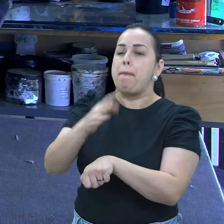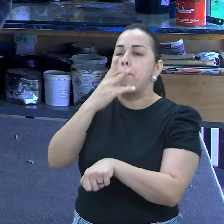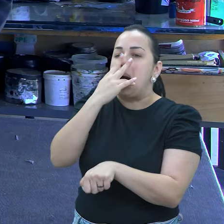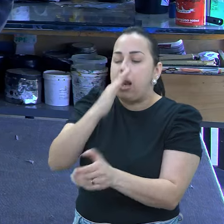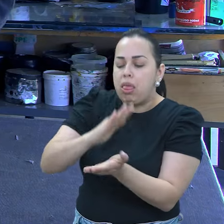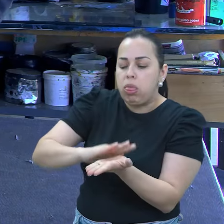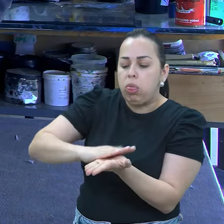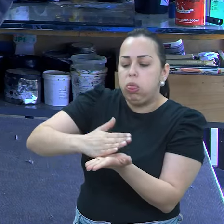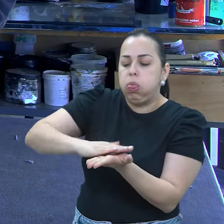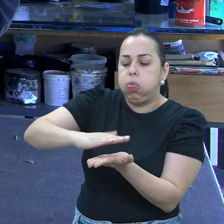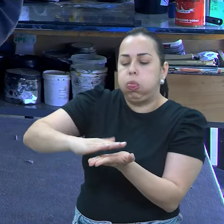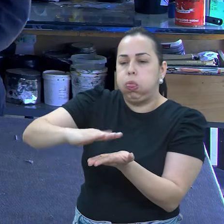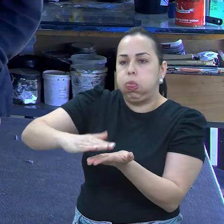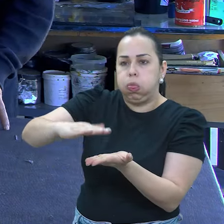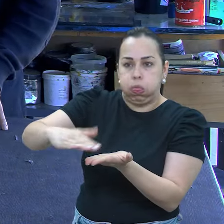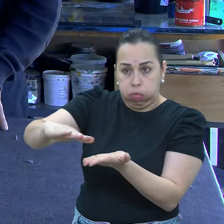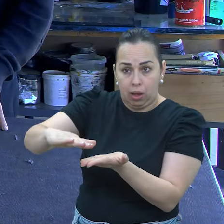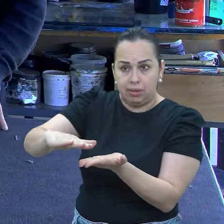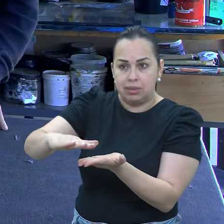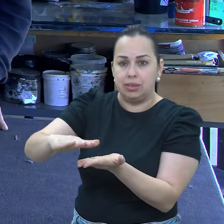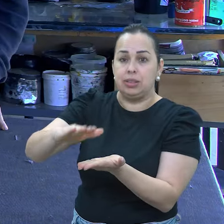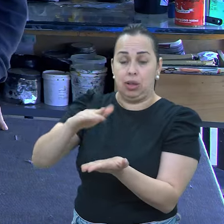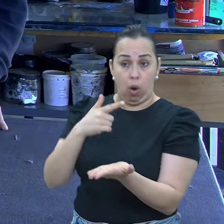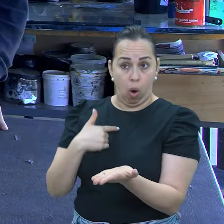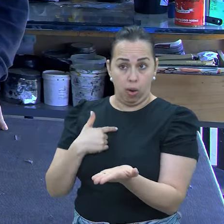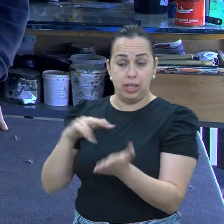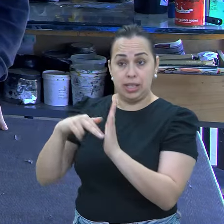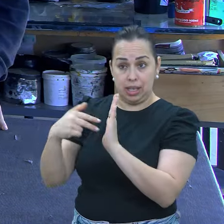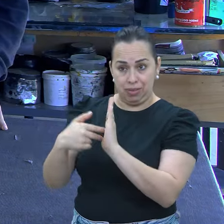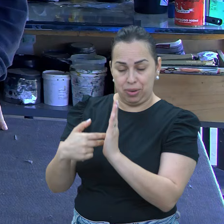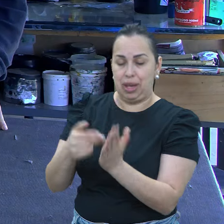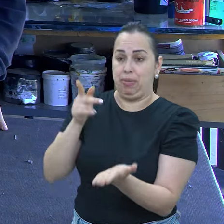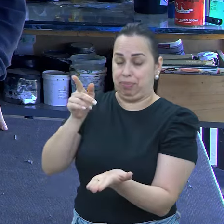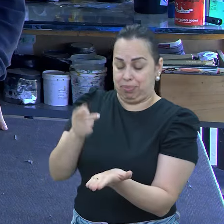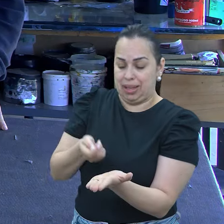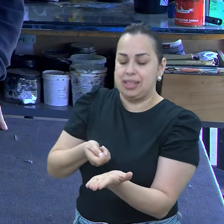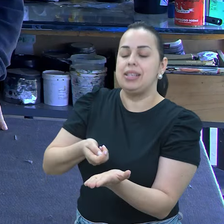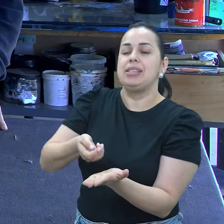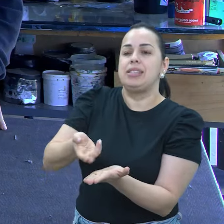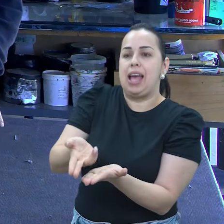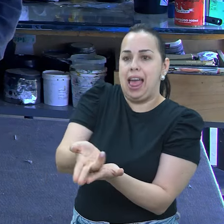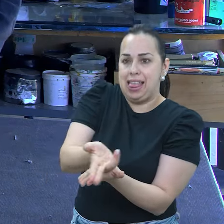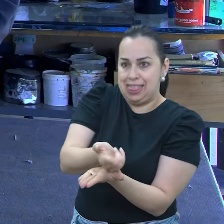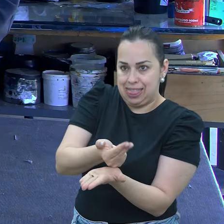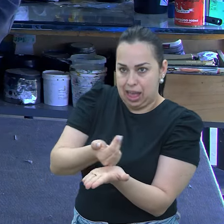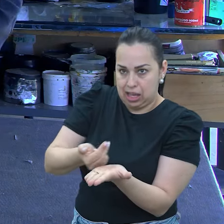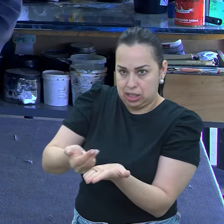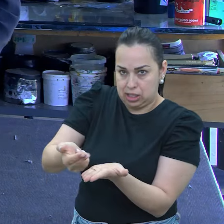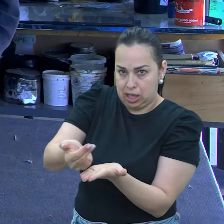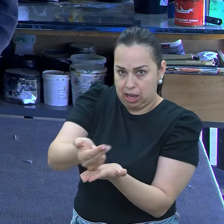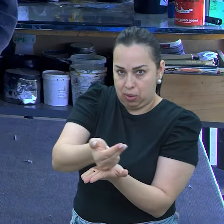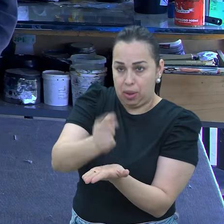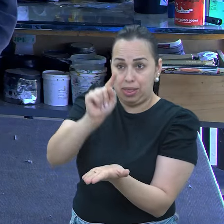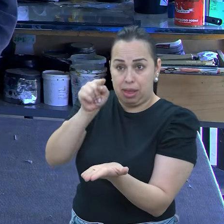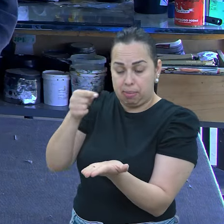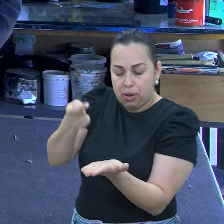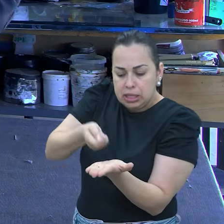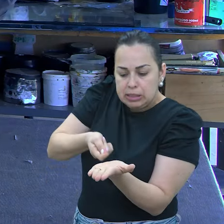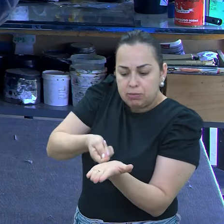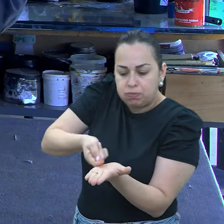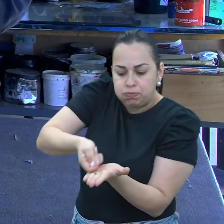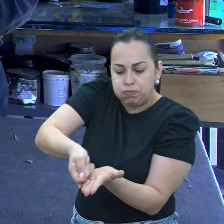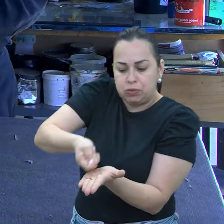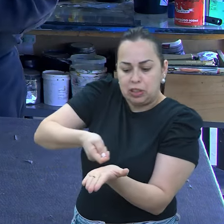de relevo. Ou seja, quando você coloca, grava, faz uma incisão na